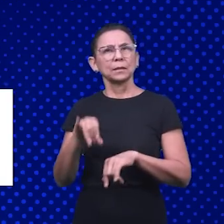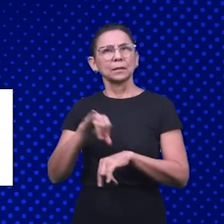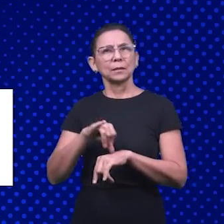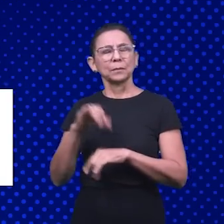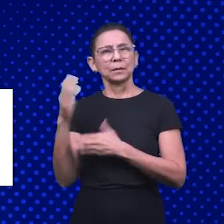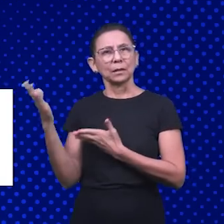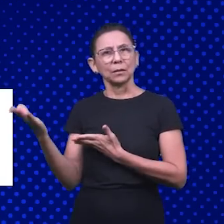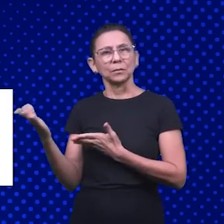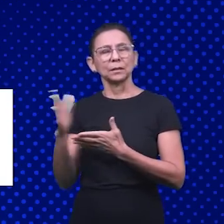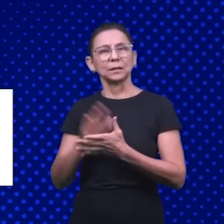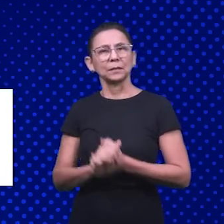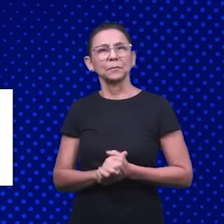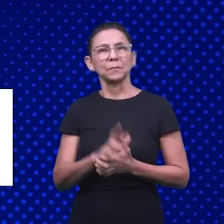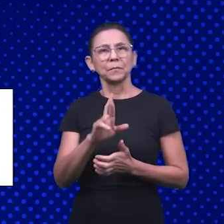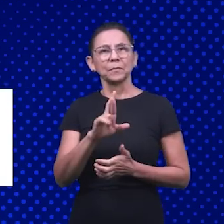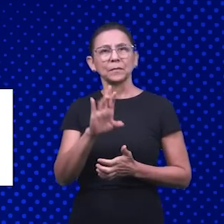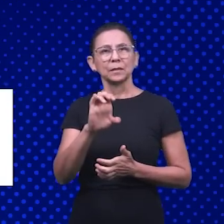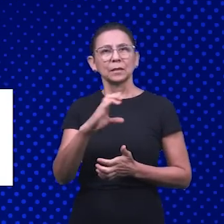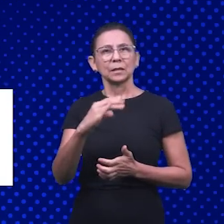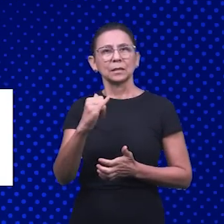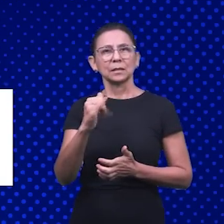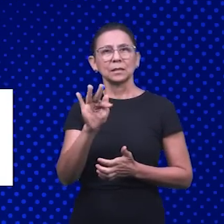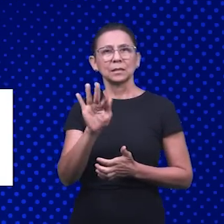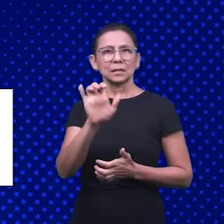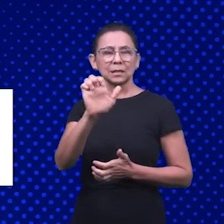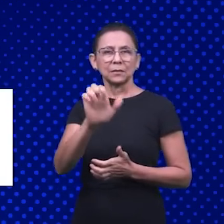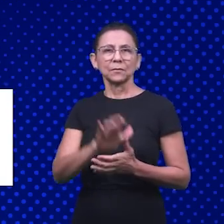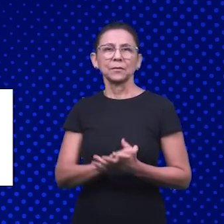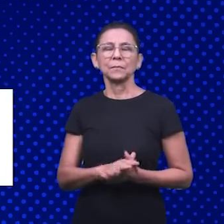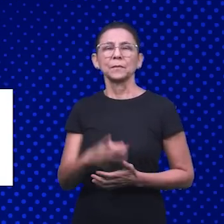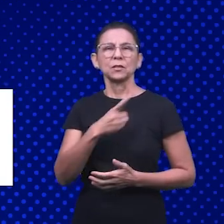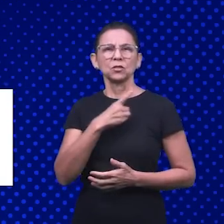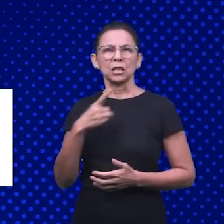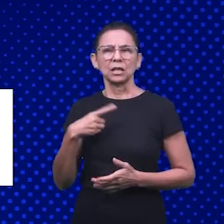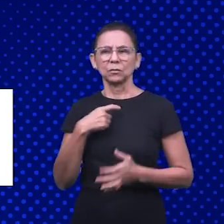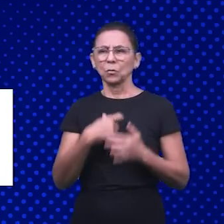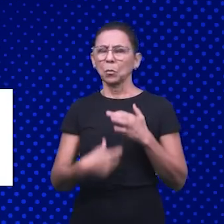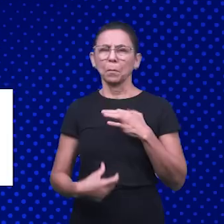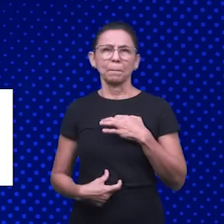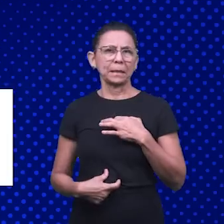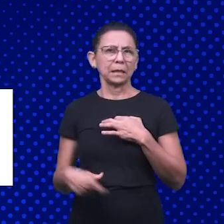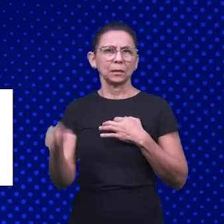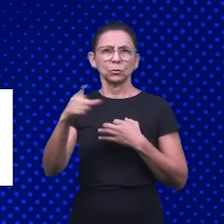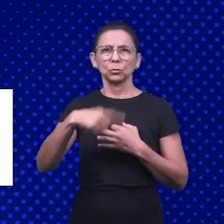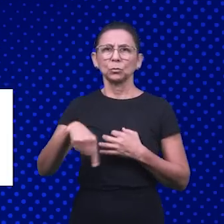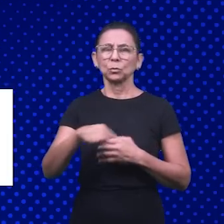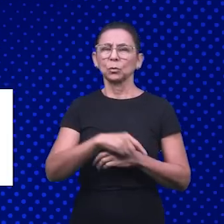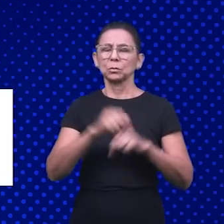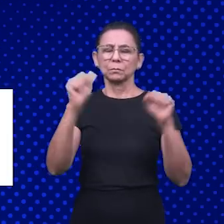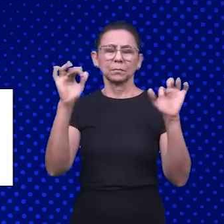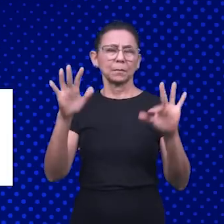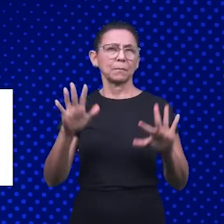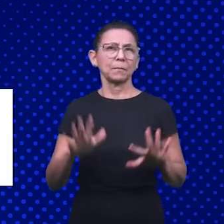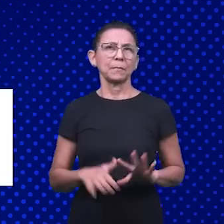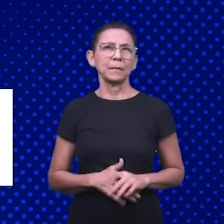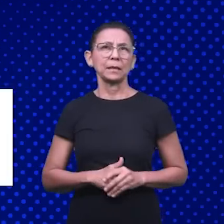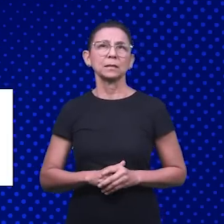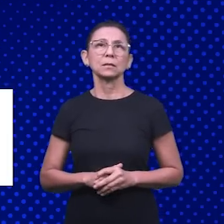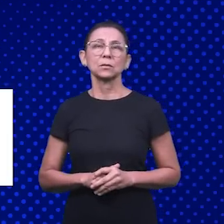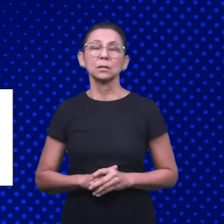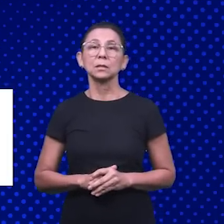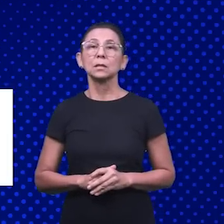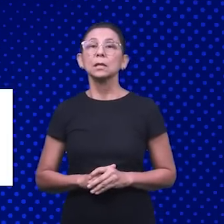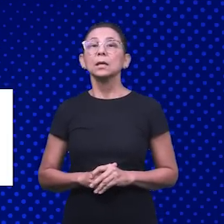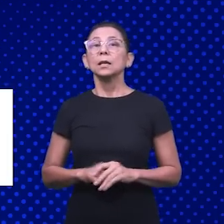momento especial para todos os pastores, ungidos, diáconos e obreiros do Polo Afogados. E a bênção é que as